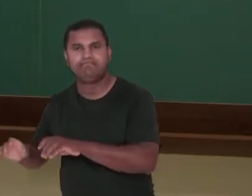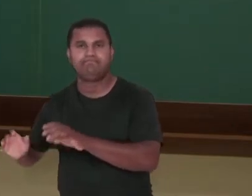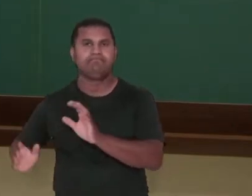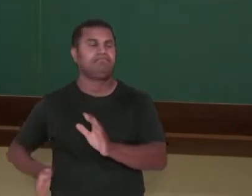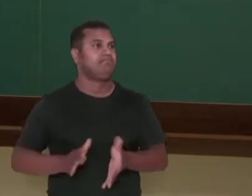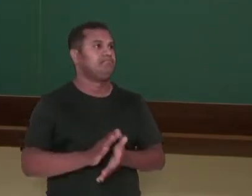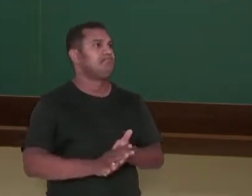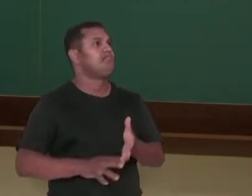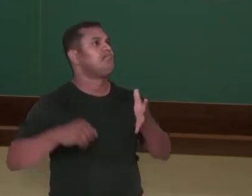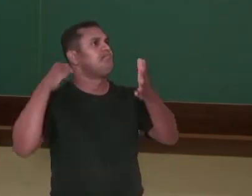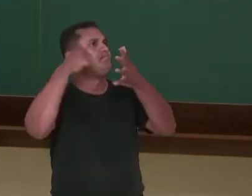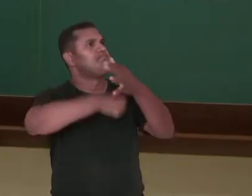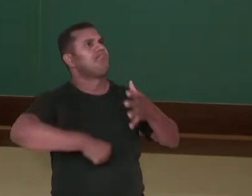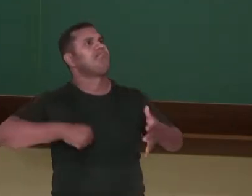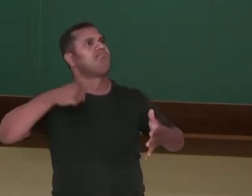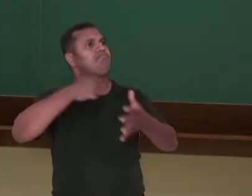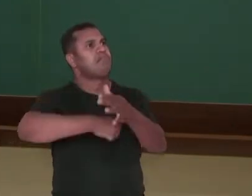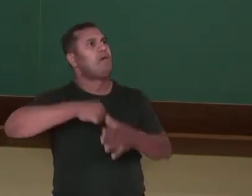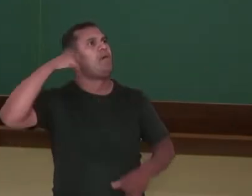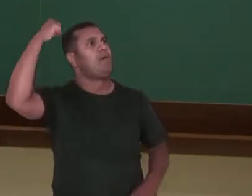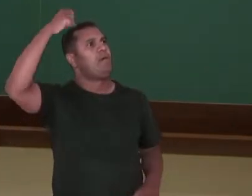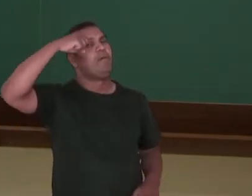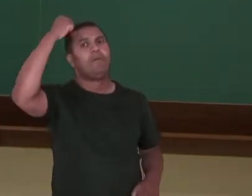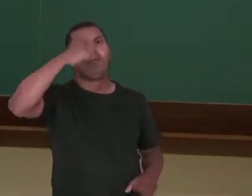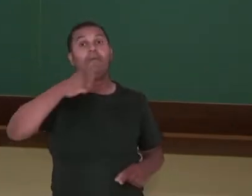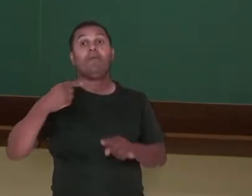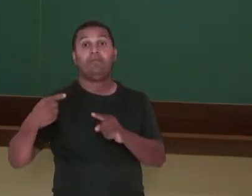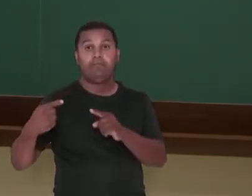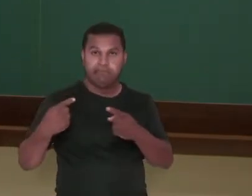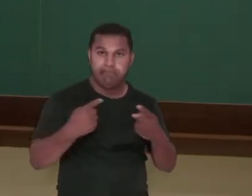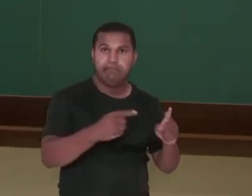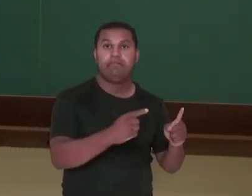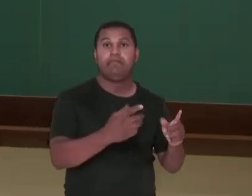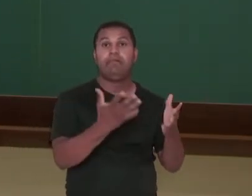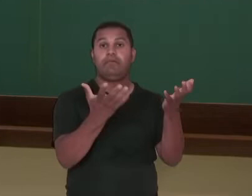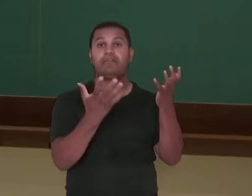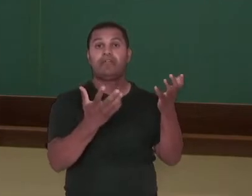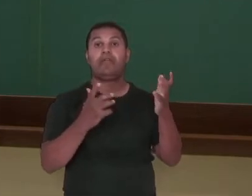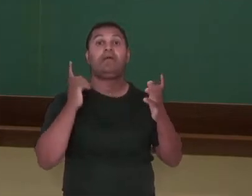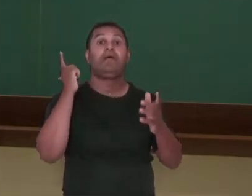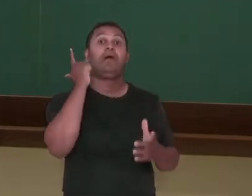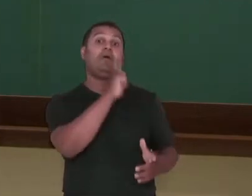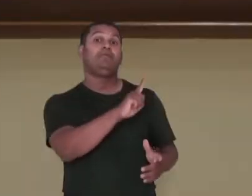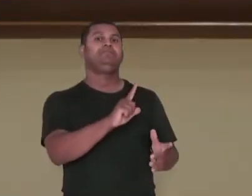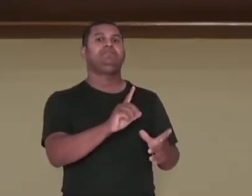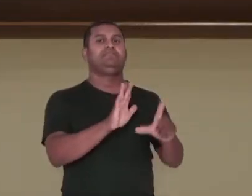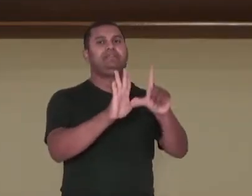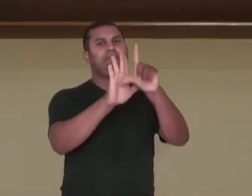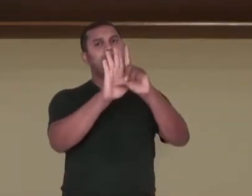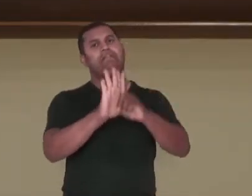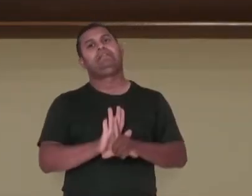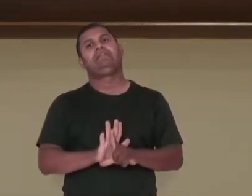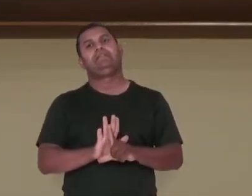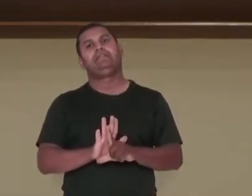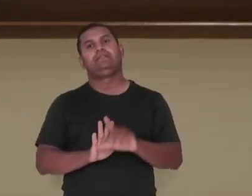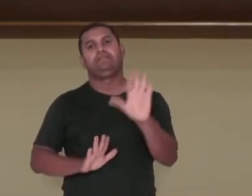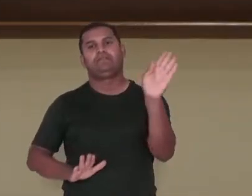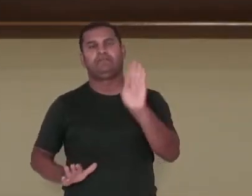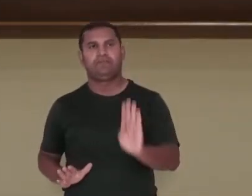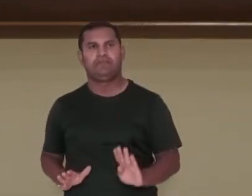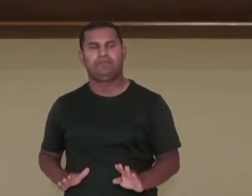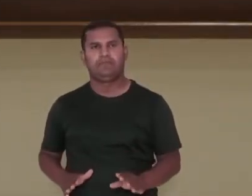movimento operário que foram utilizadas para se conquistar essas leis trabalhistas? Aqui a gente tem uma imagem